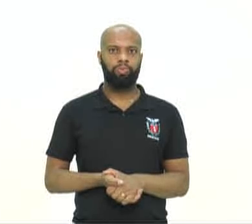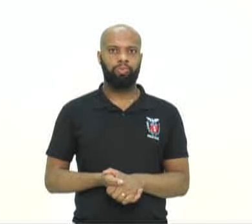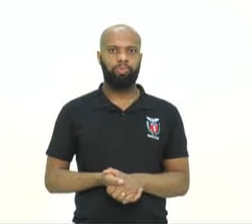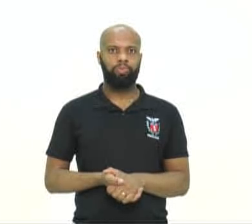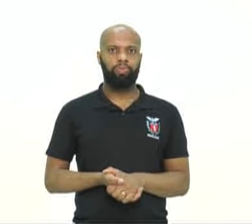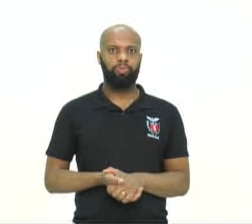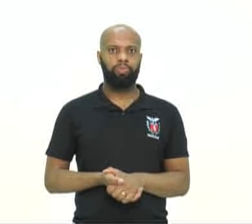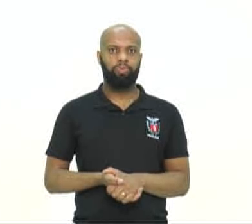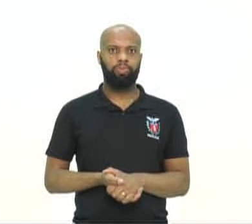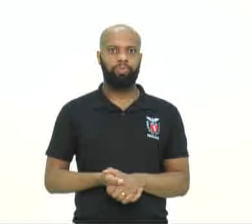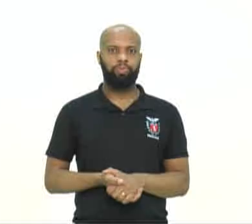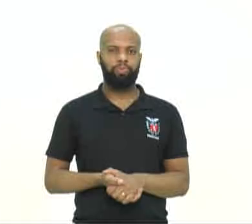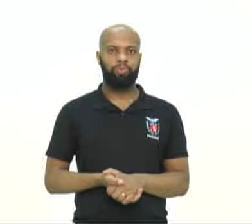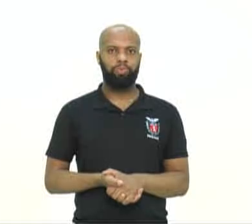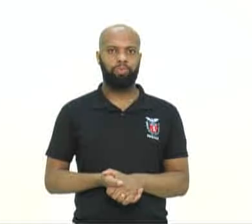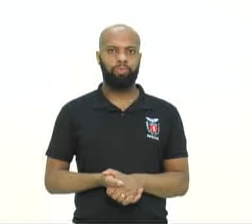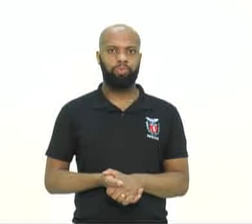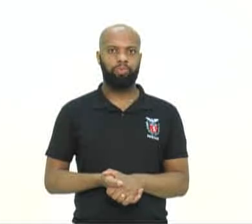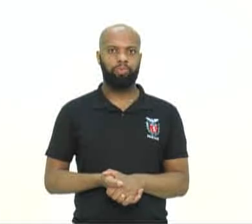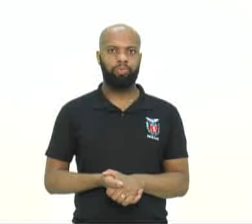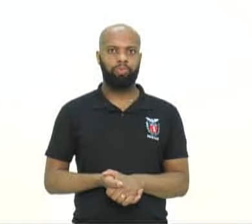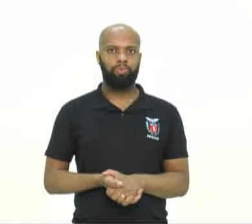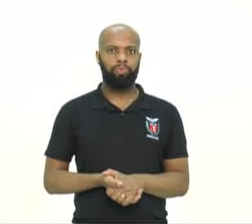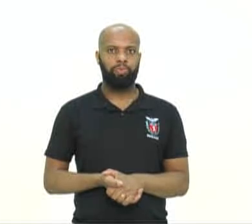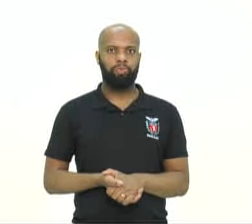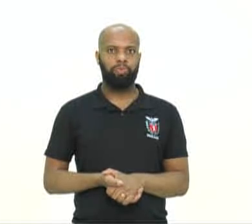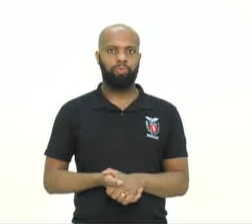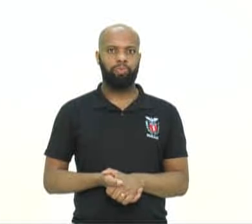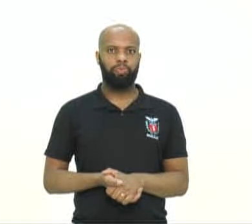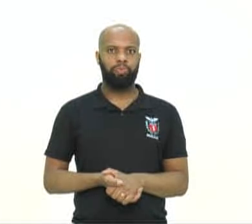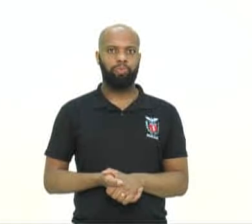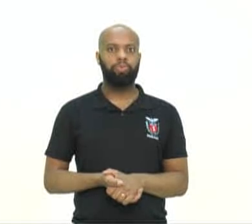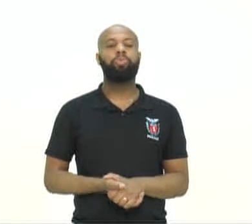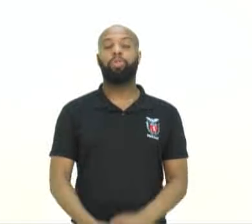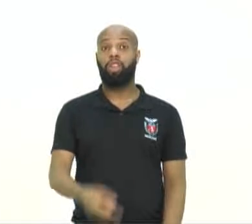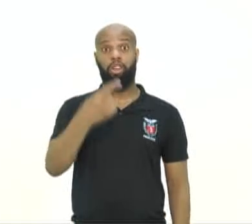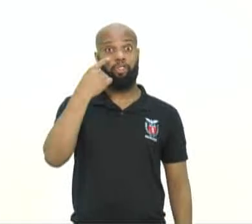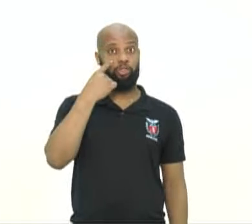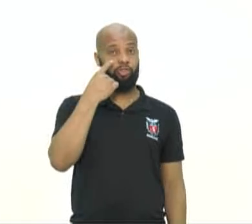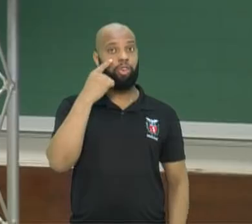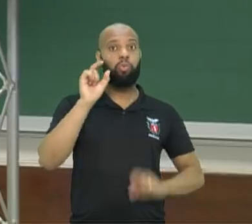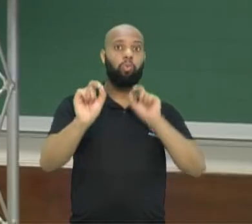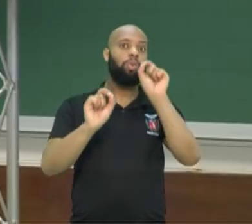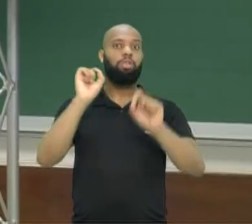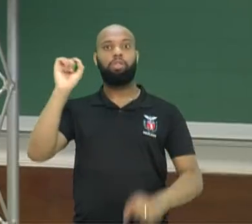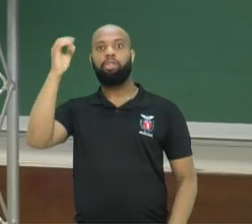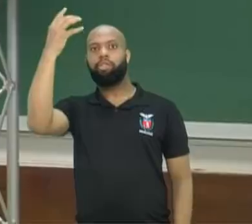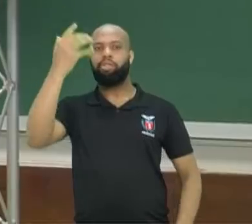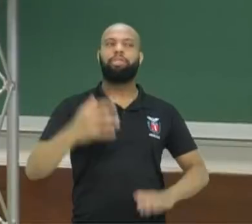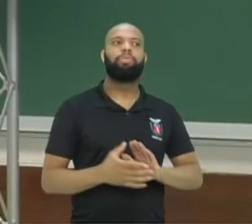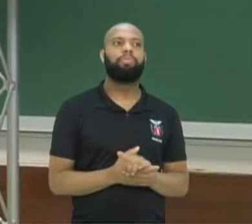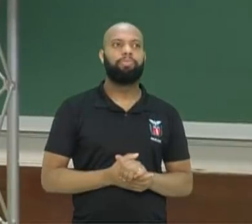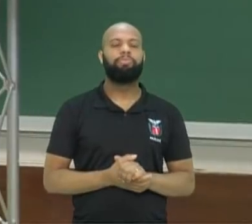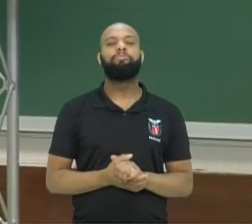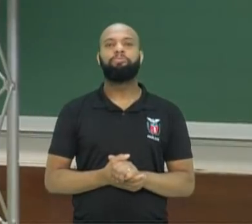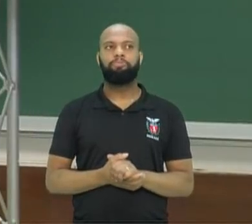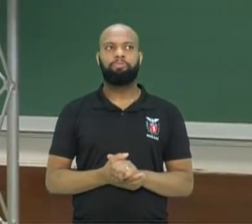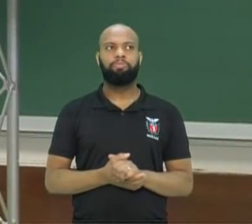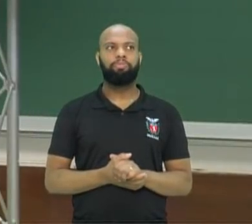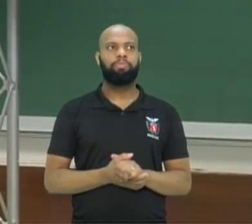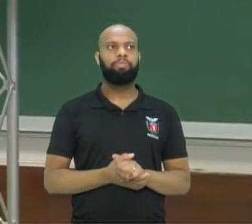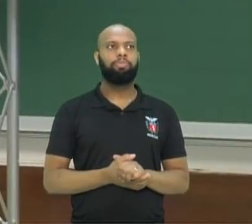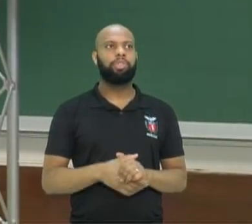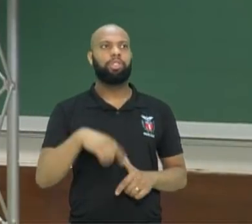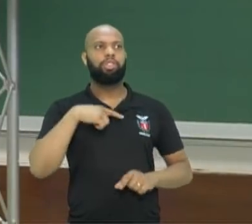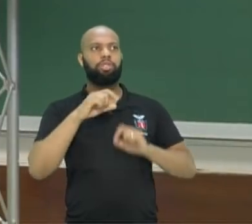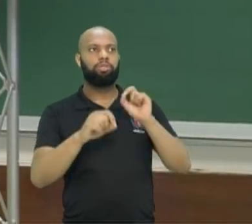I wanted this to be my life, she says. Olha ali então, o que aconteceu? Opa,